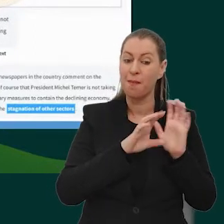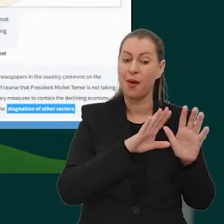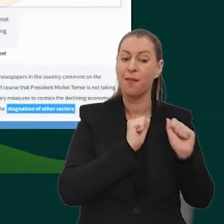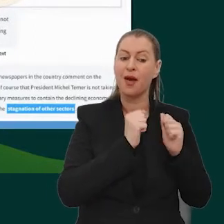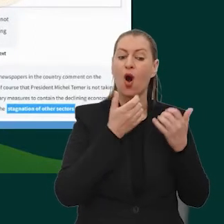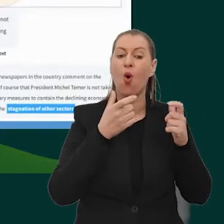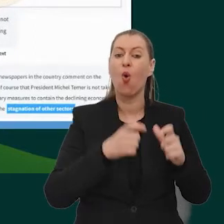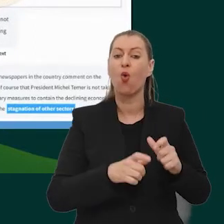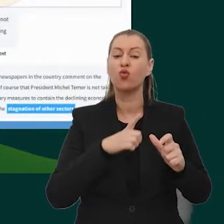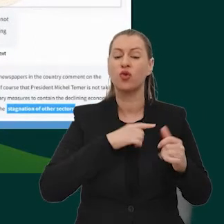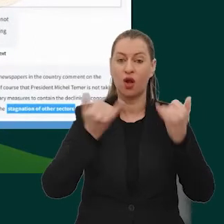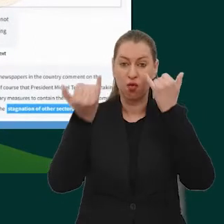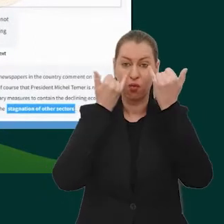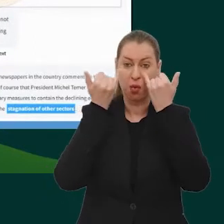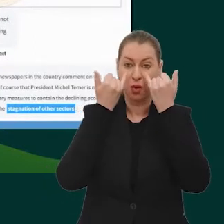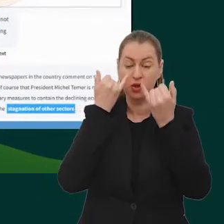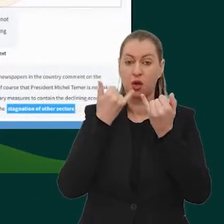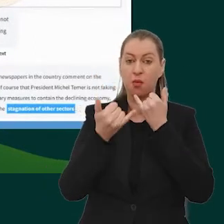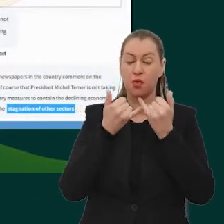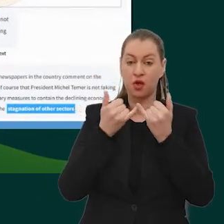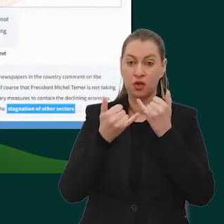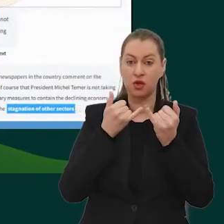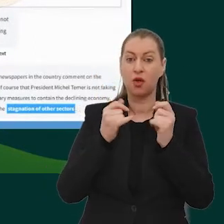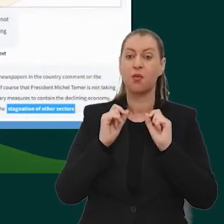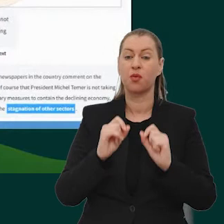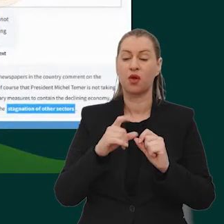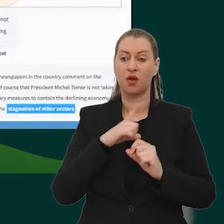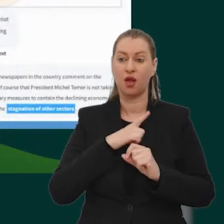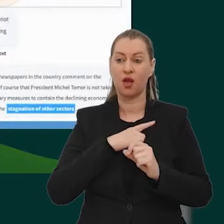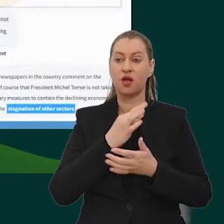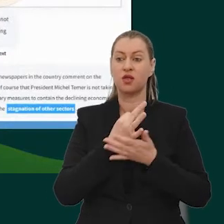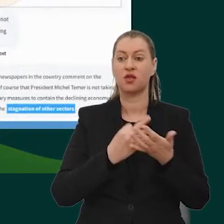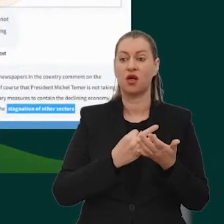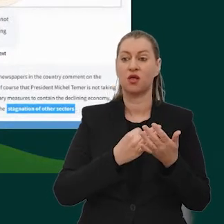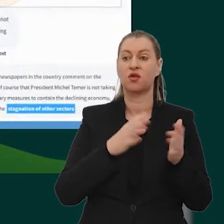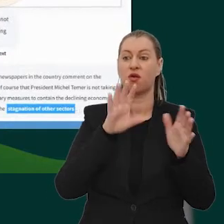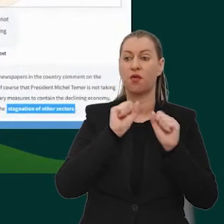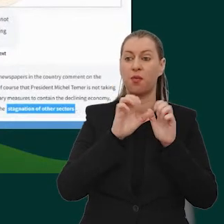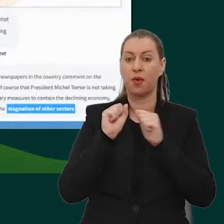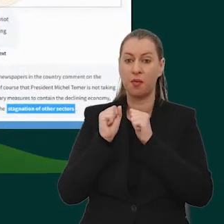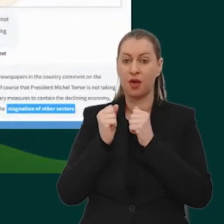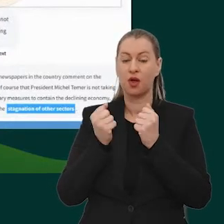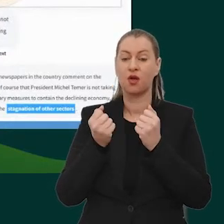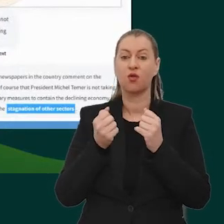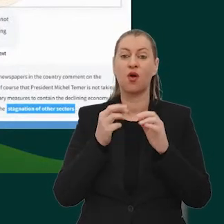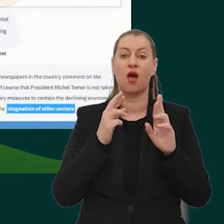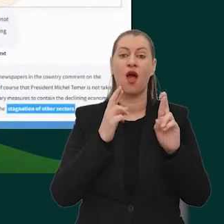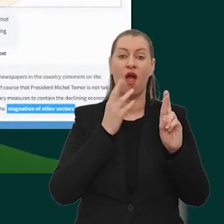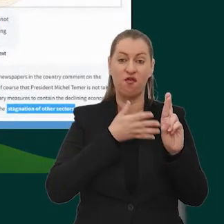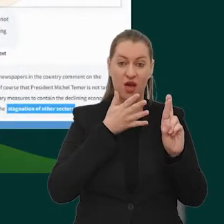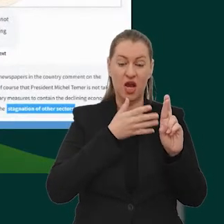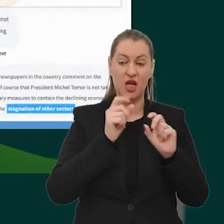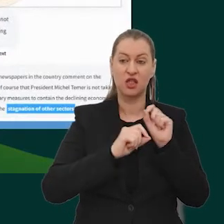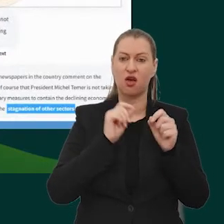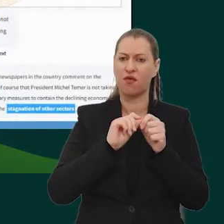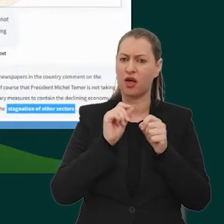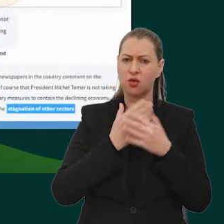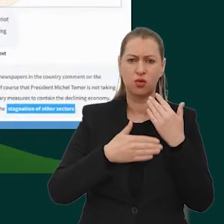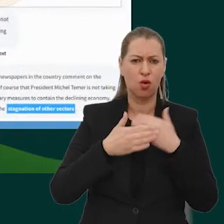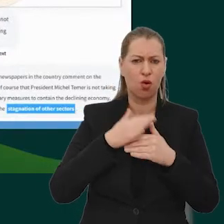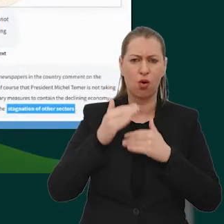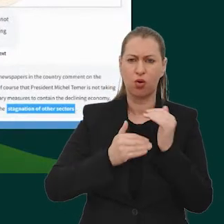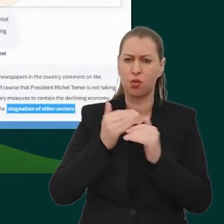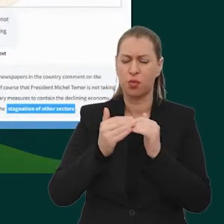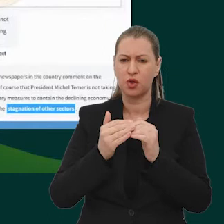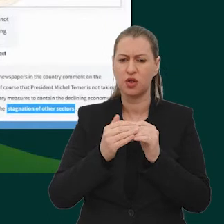a informação questionada existe naquele texto. Então, vai buscando correferências. Ele faz todo aquele processo. Separa